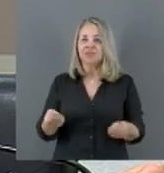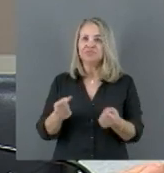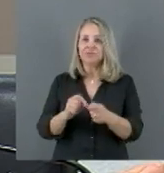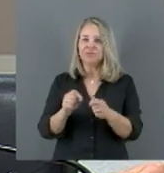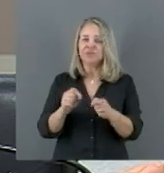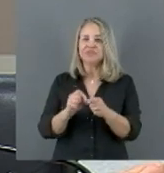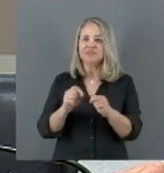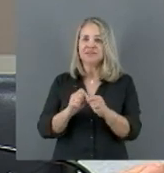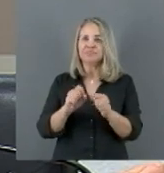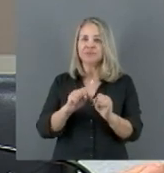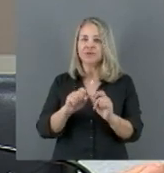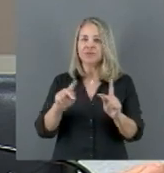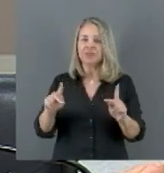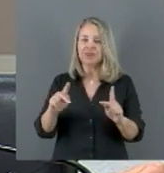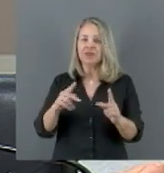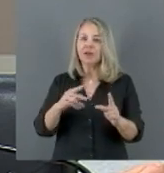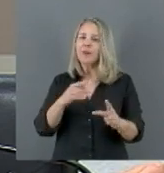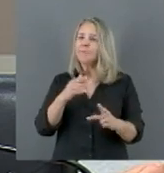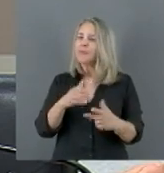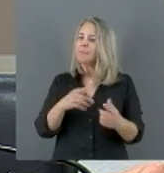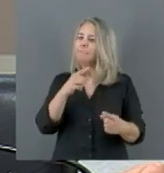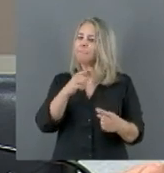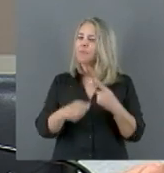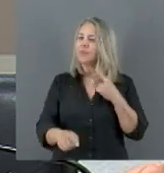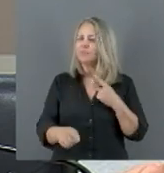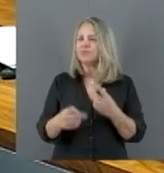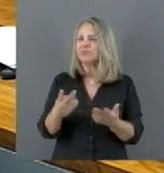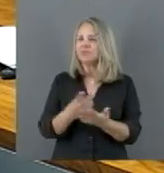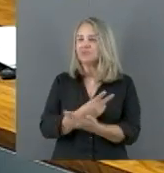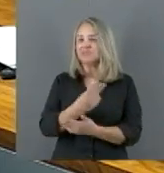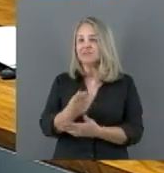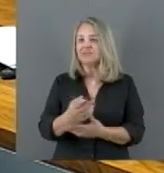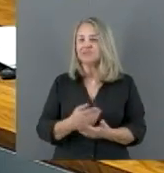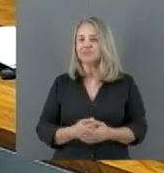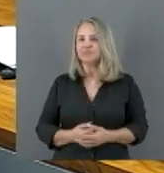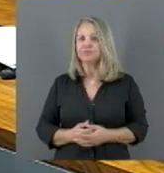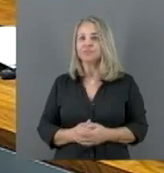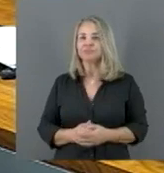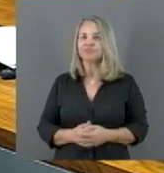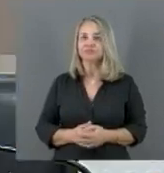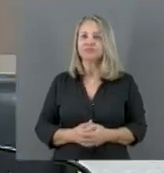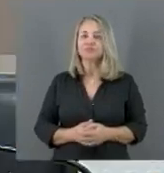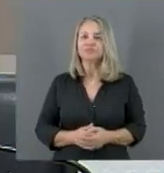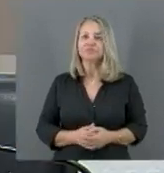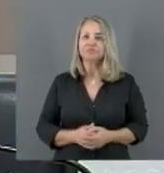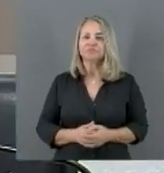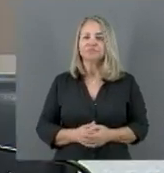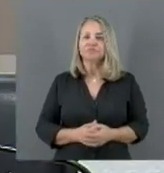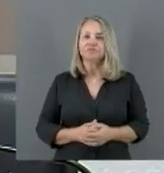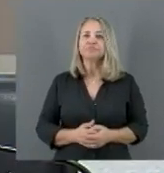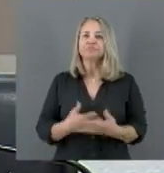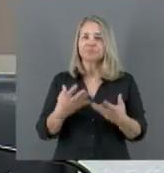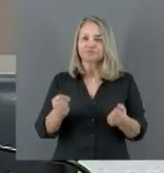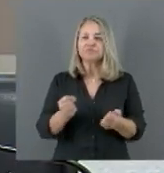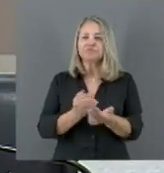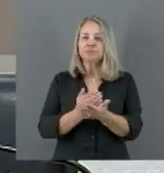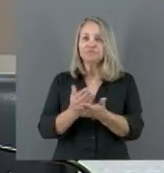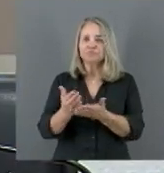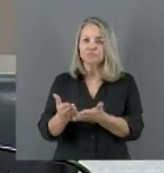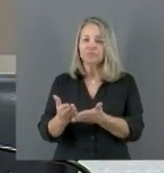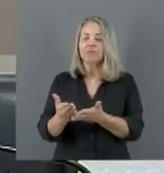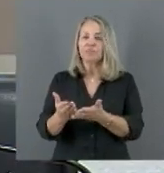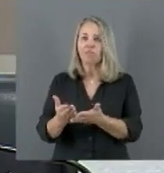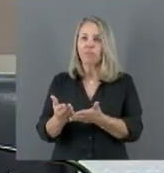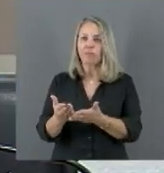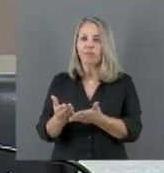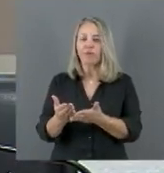fazer isso para coibir esse tipo de prática, né? Bem, vamos começar